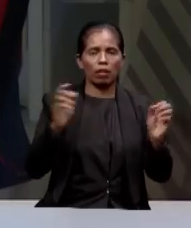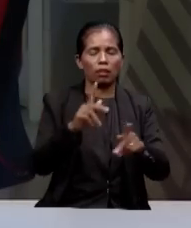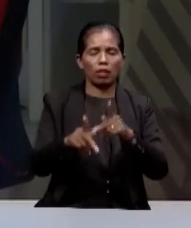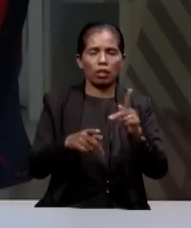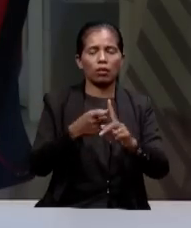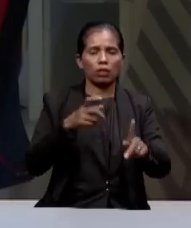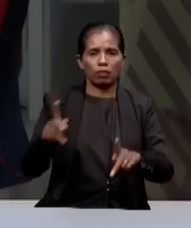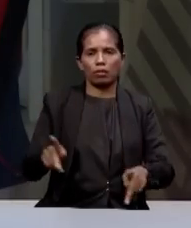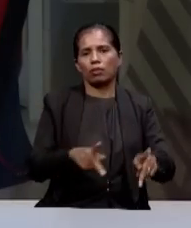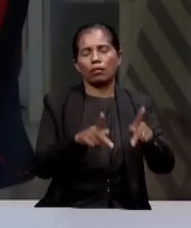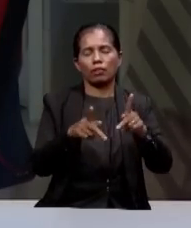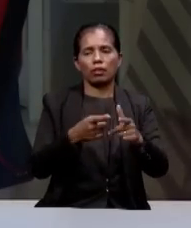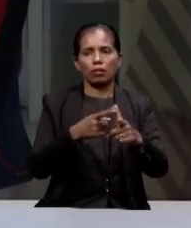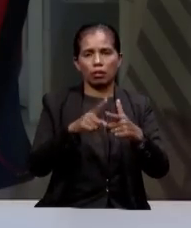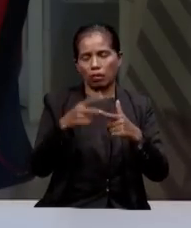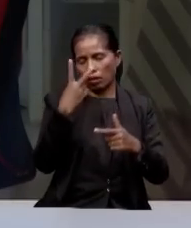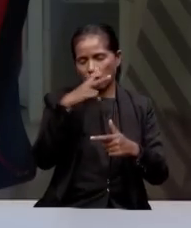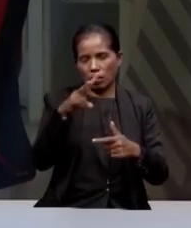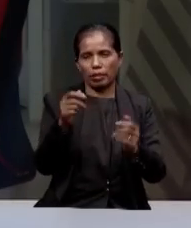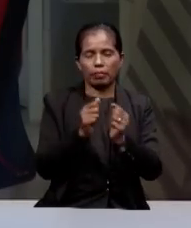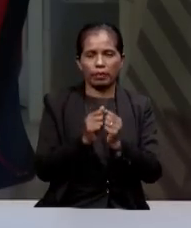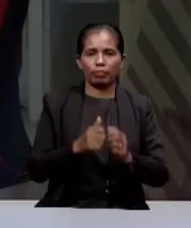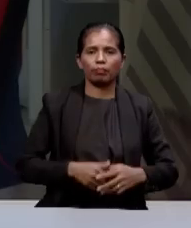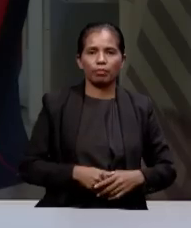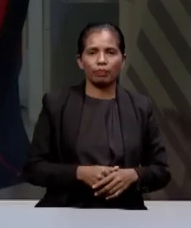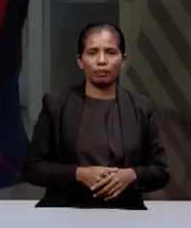russo público. Tu irmãe acompanha a declaração completa.